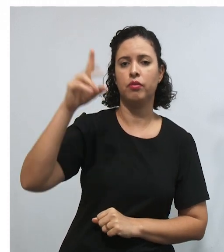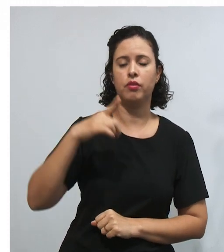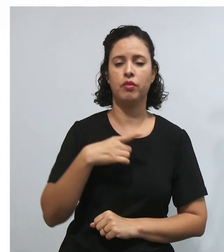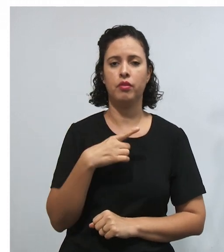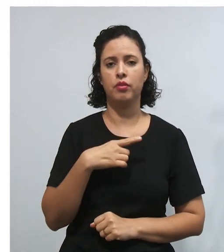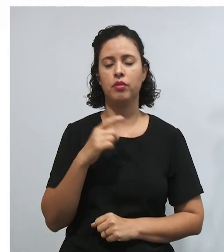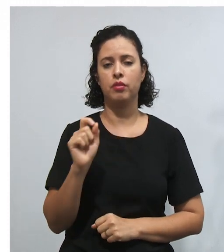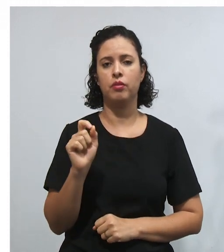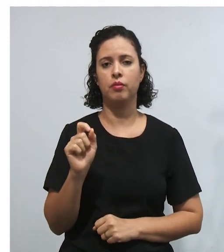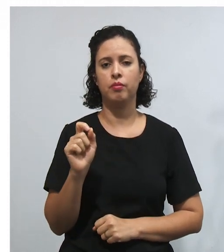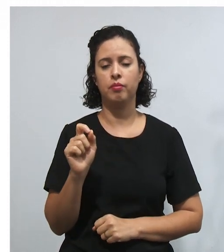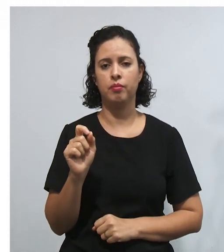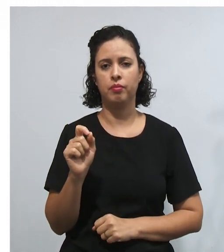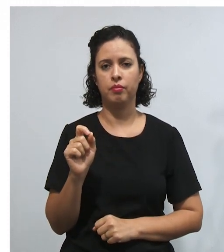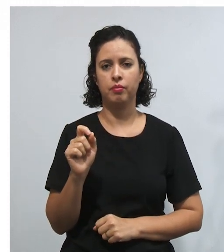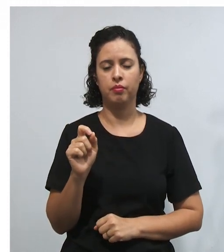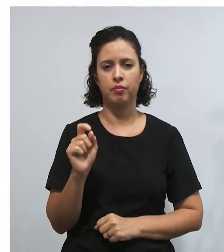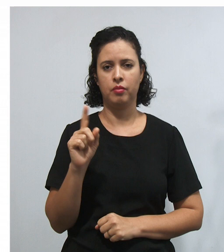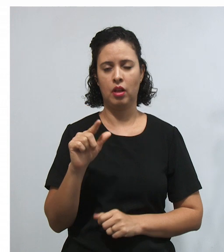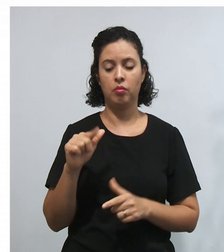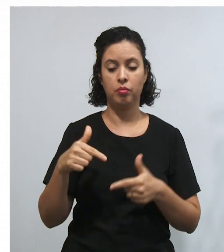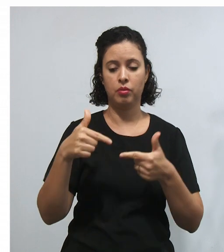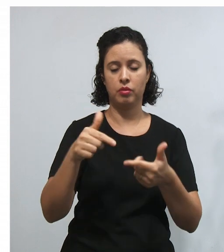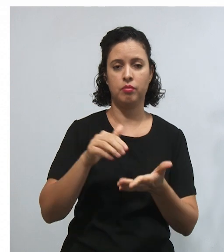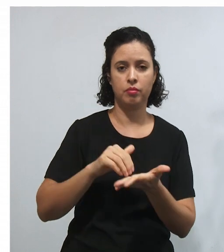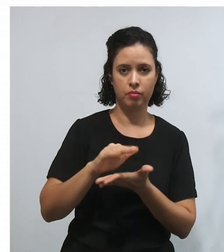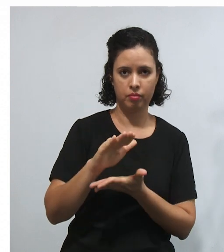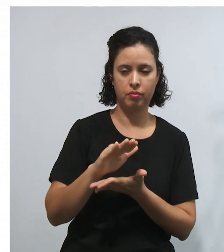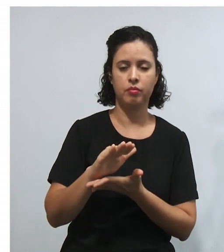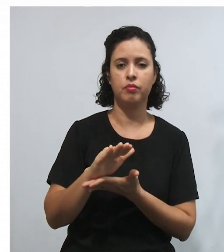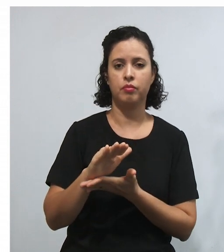tem lá, que é o detentor, né, do poder